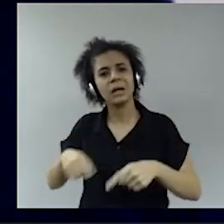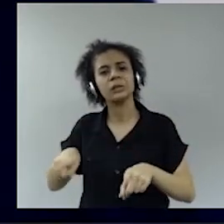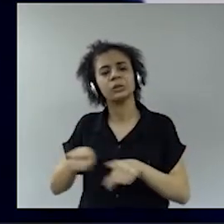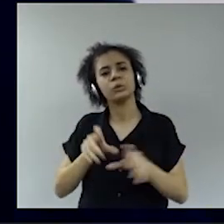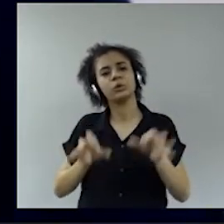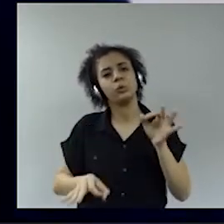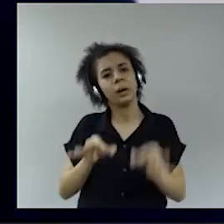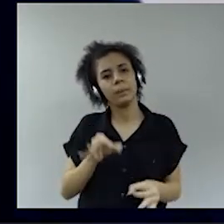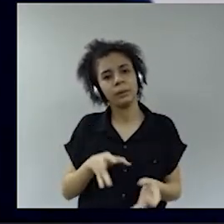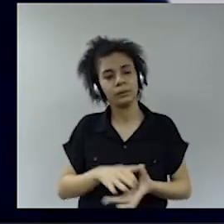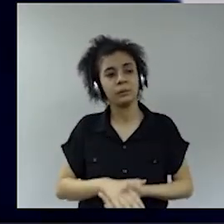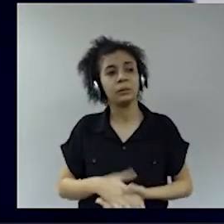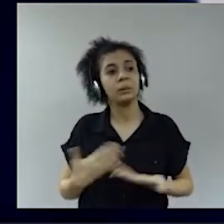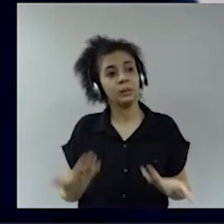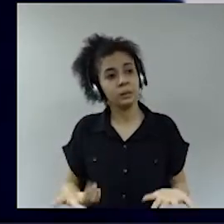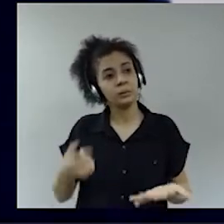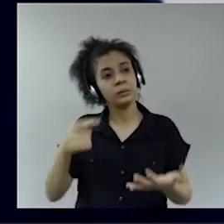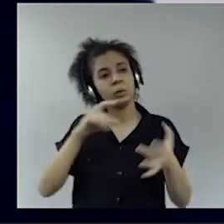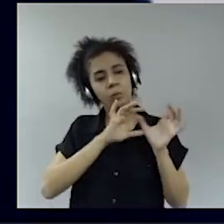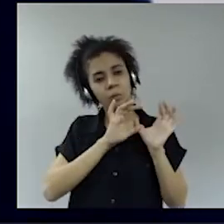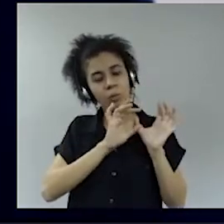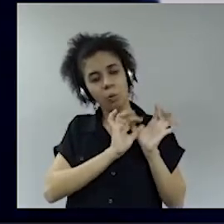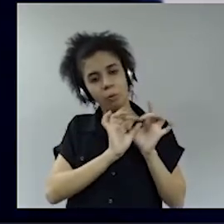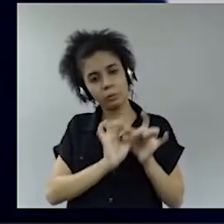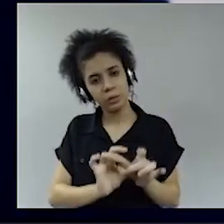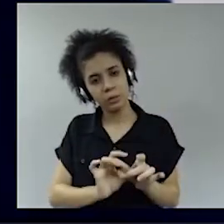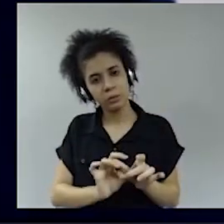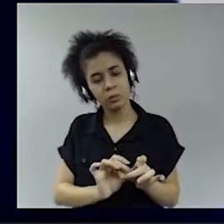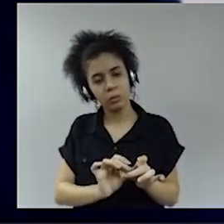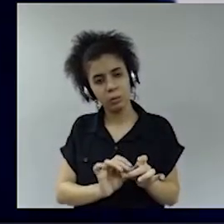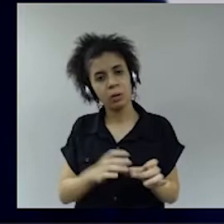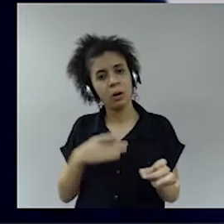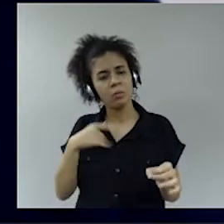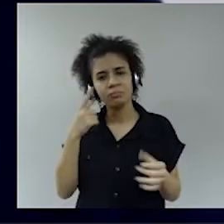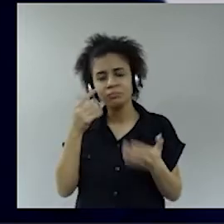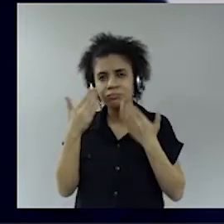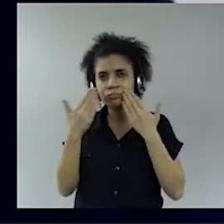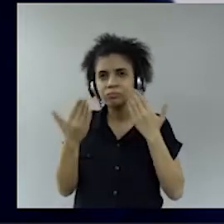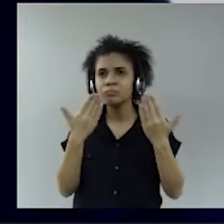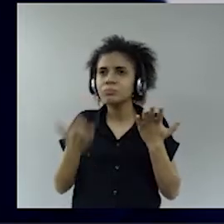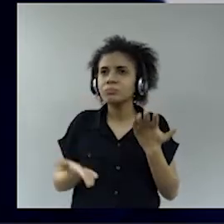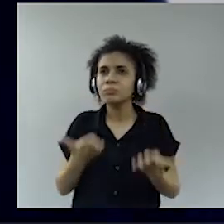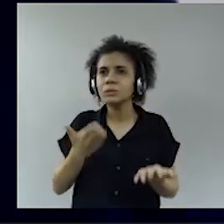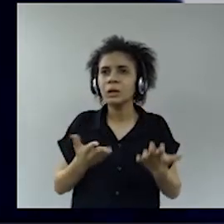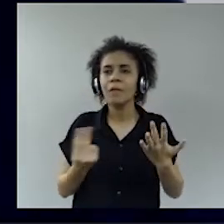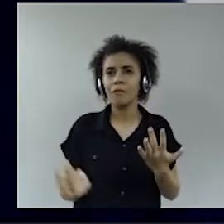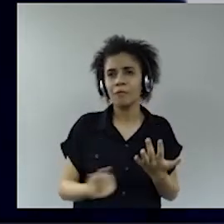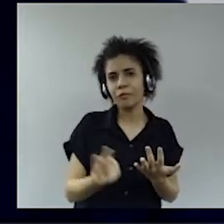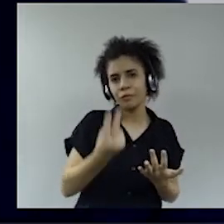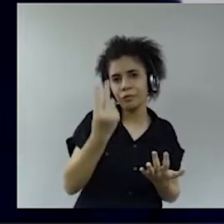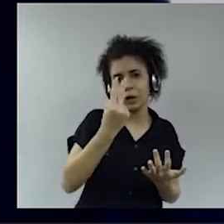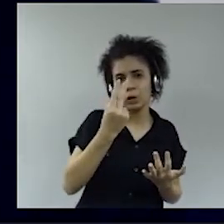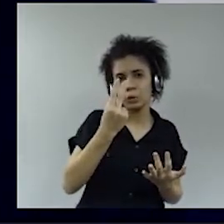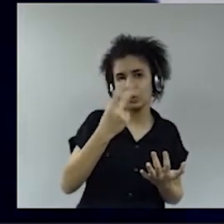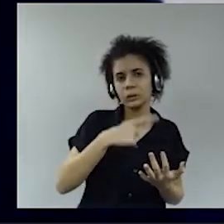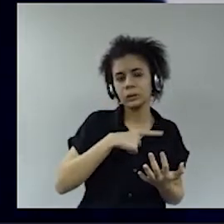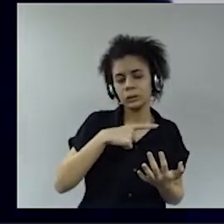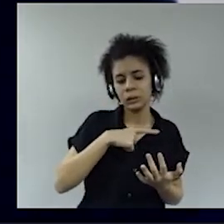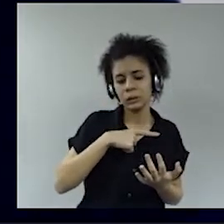julgamento. Nesse contexto, fazendo um balanço entre os valores que estão em